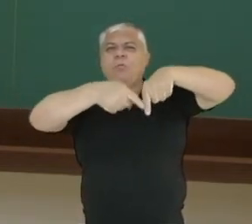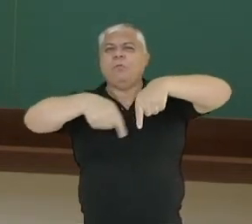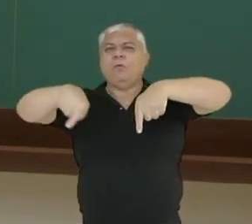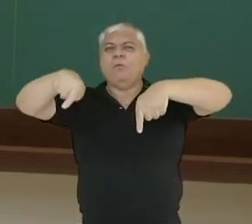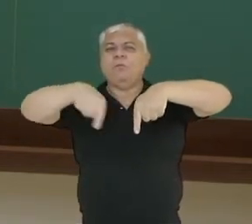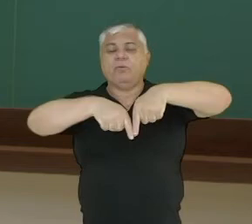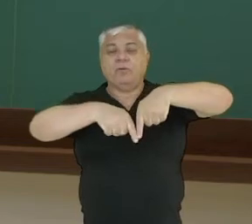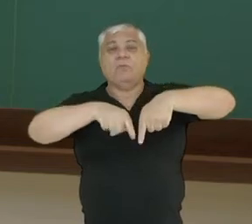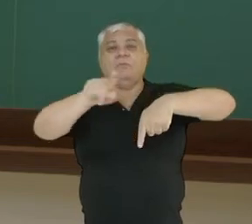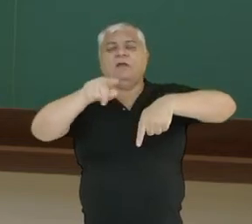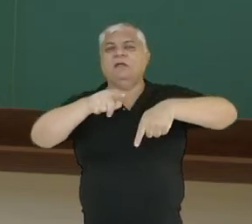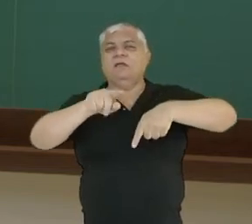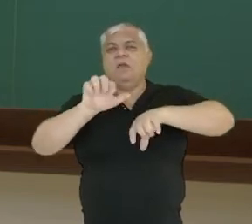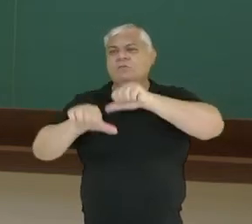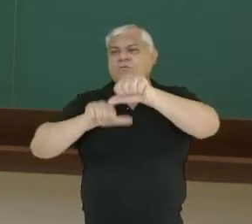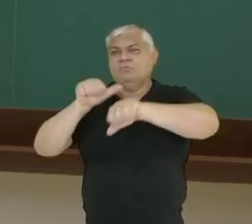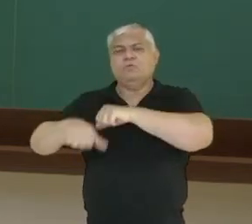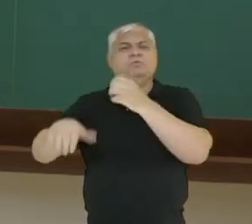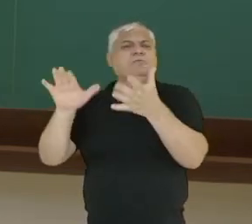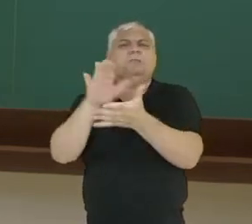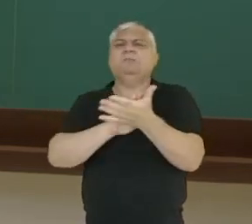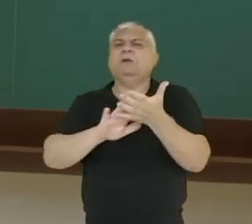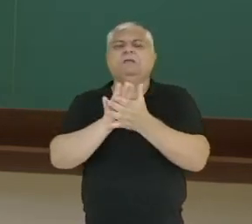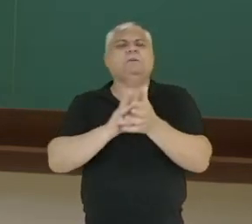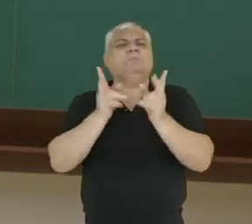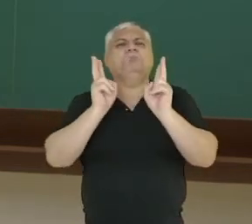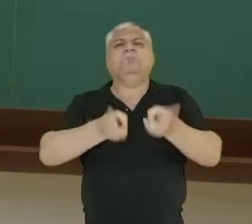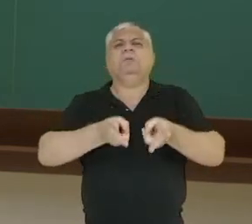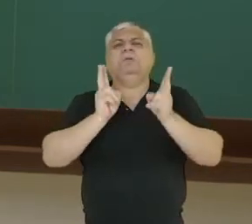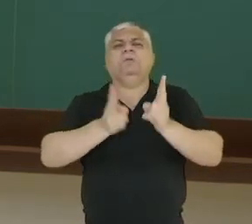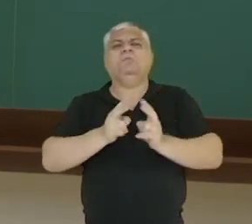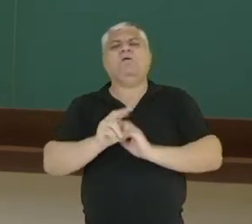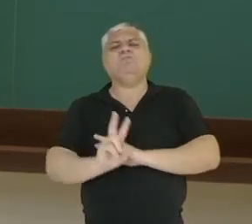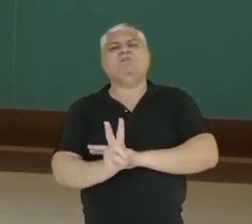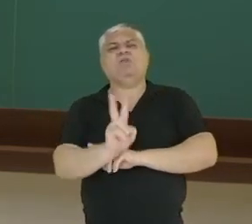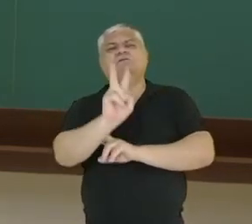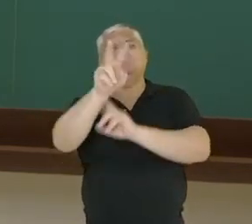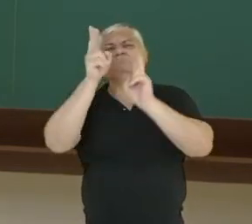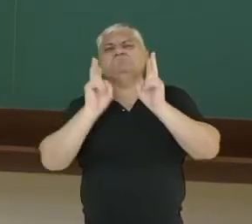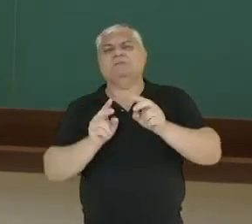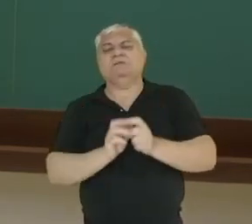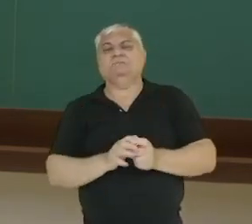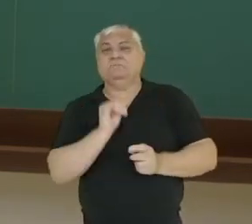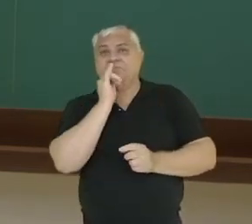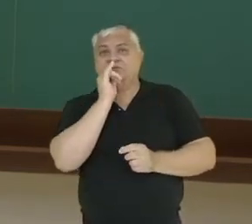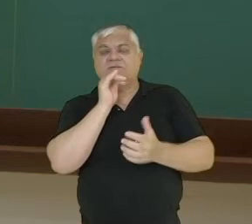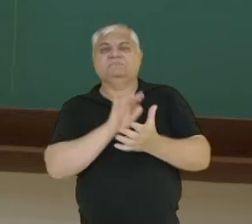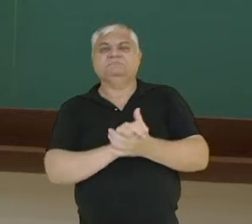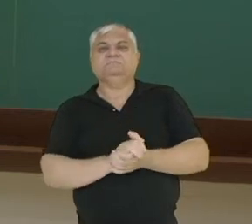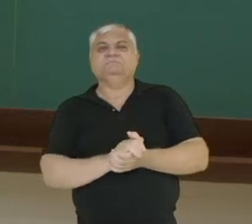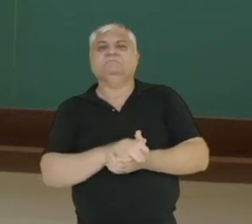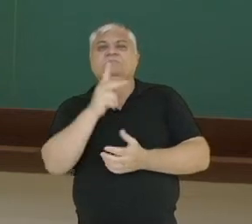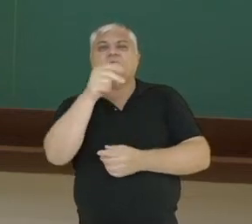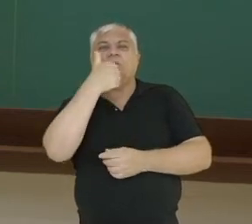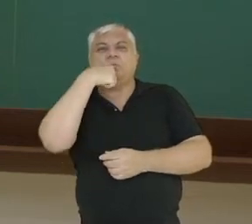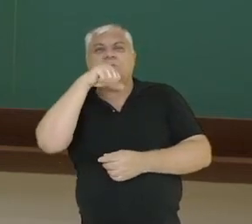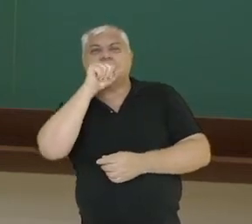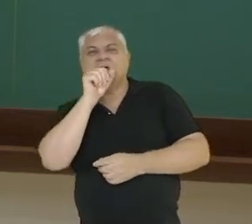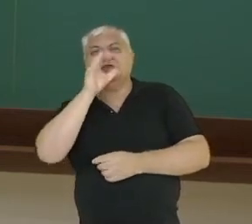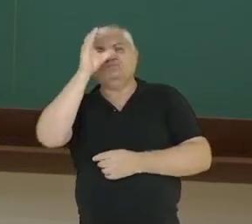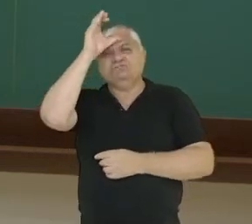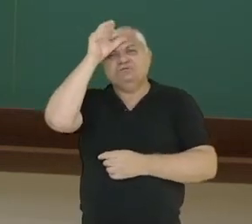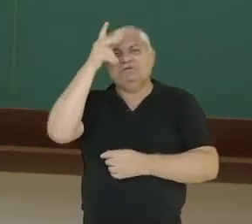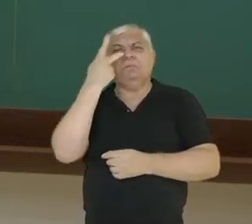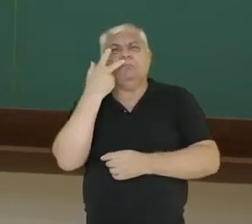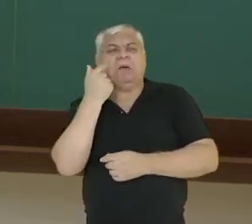não varia, não tem aceleração. Lembre, quando você está com a sua mãe, com o seu tio, com o